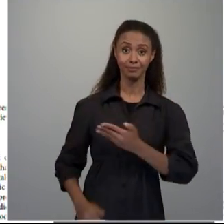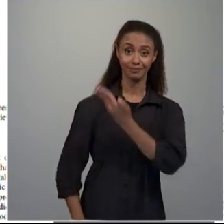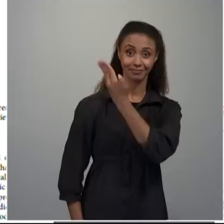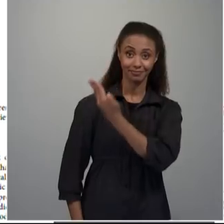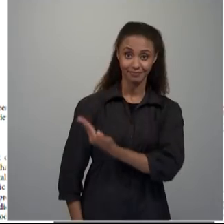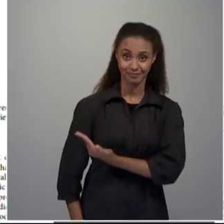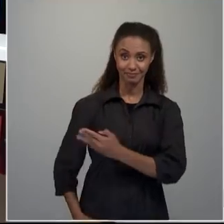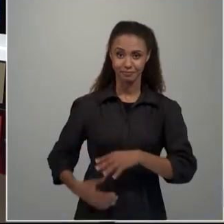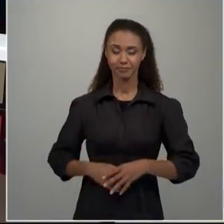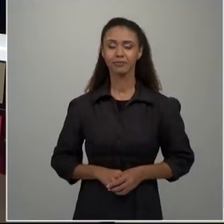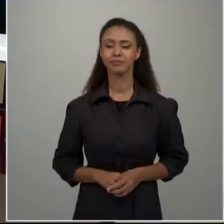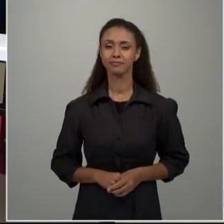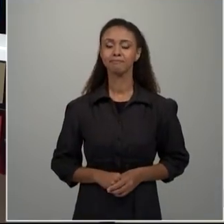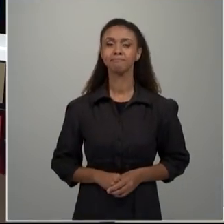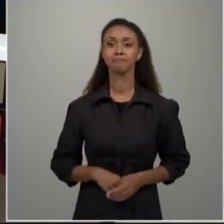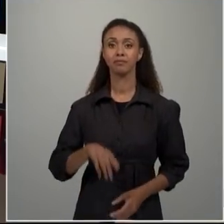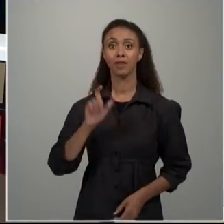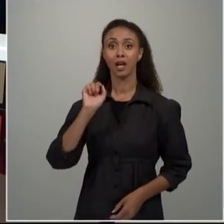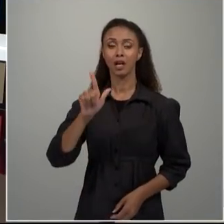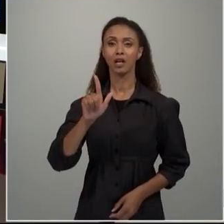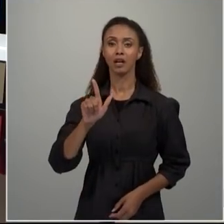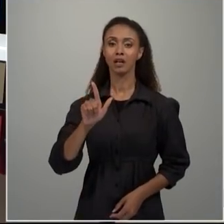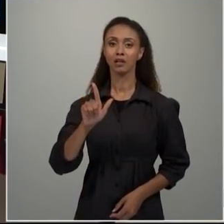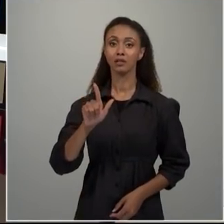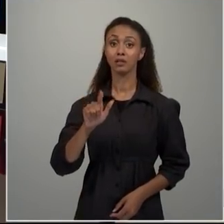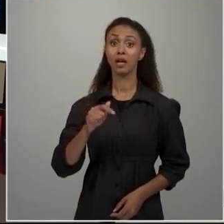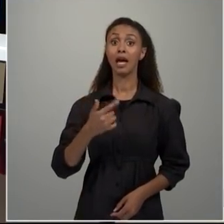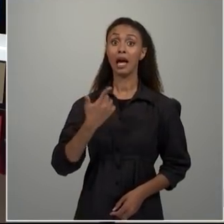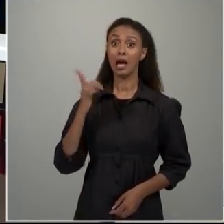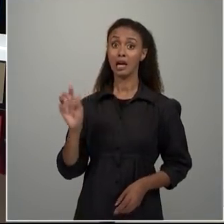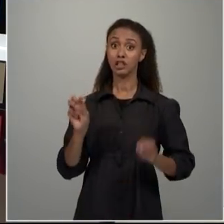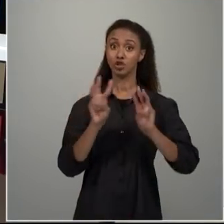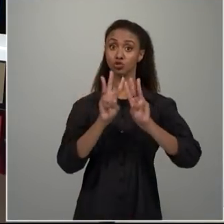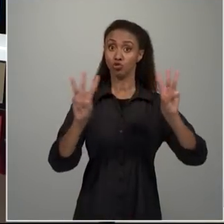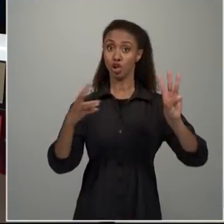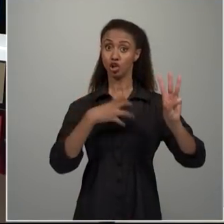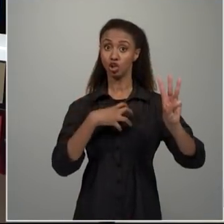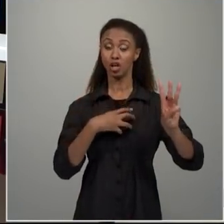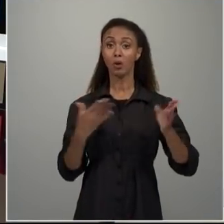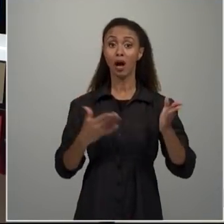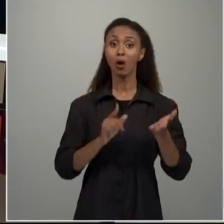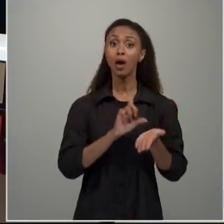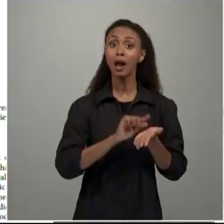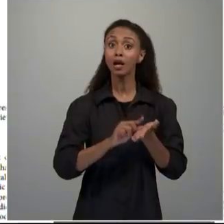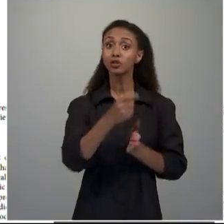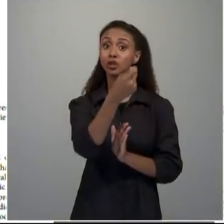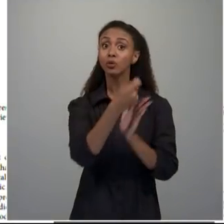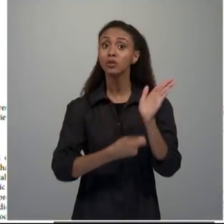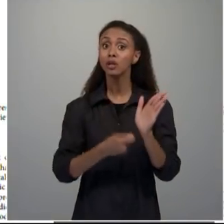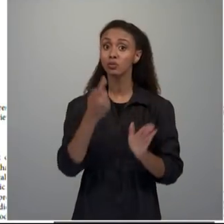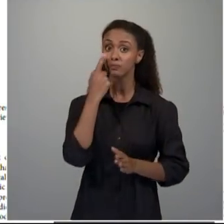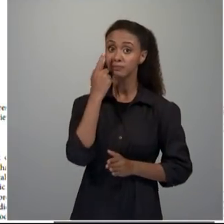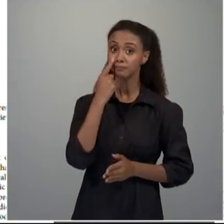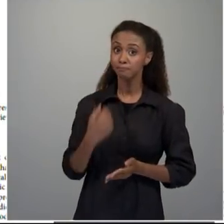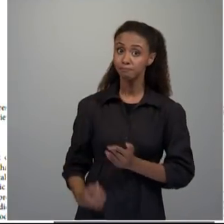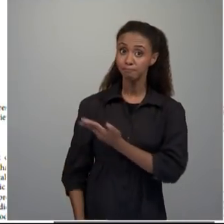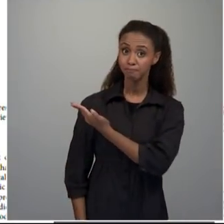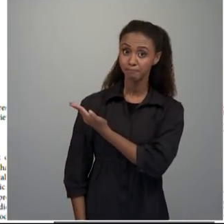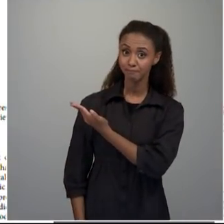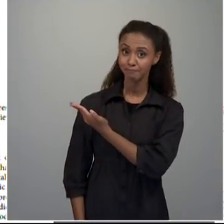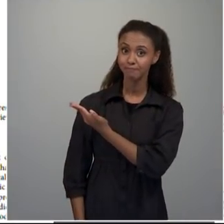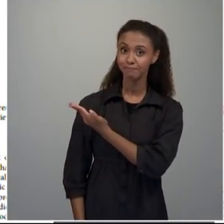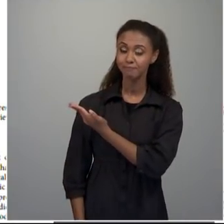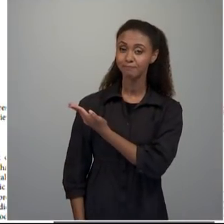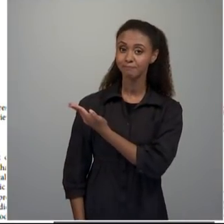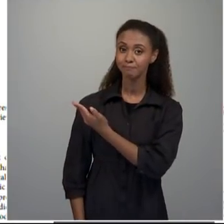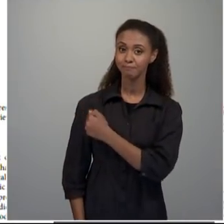direto hora que eu clico mudou o formato aquele era o portal do jornal olha o formato do artigo vamos dar uma olhada que a gente tem que